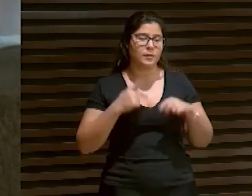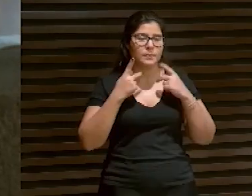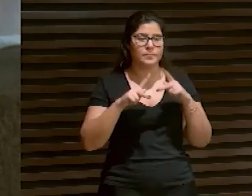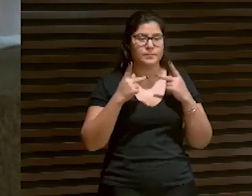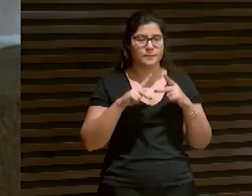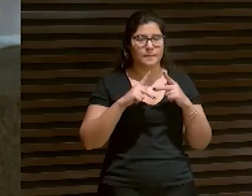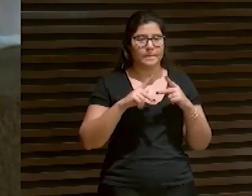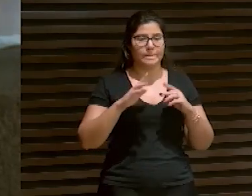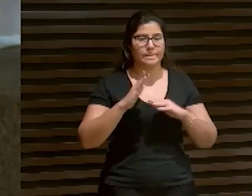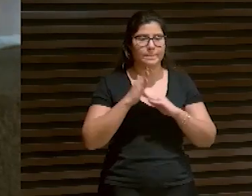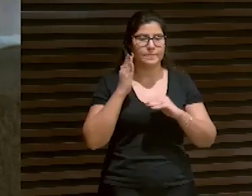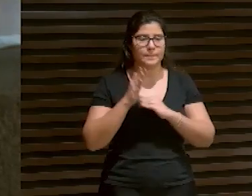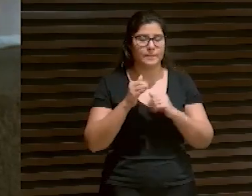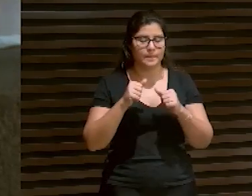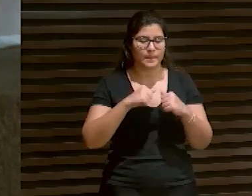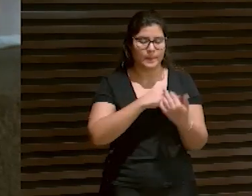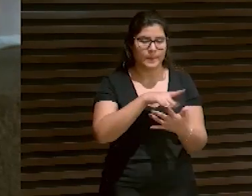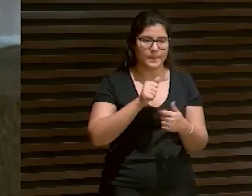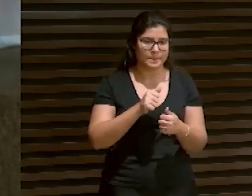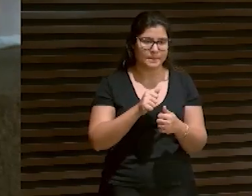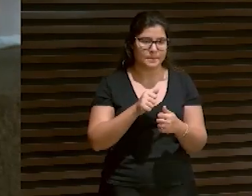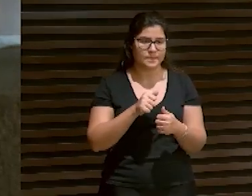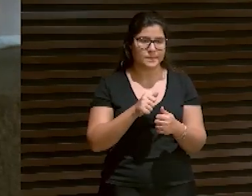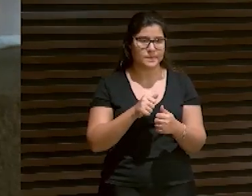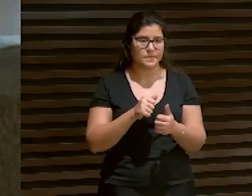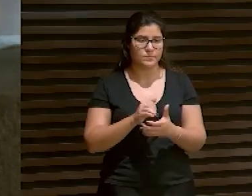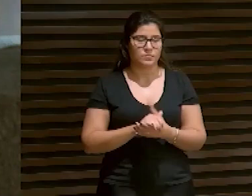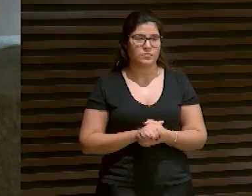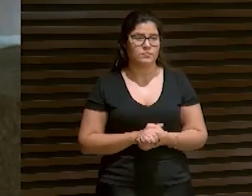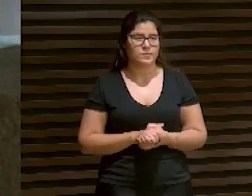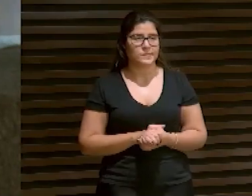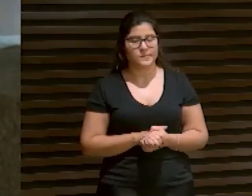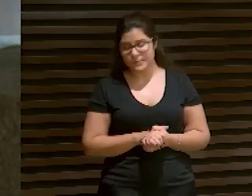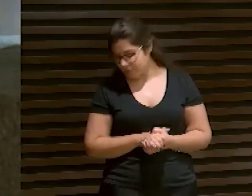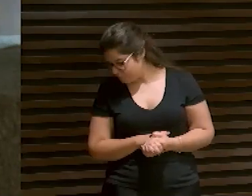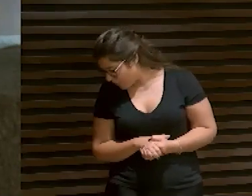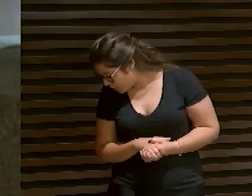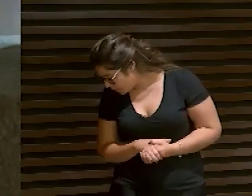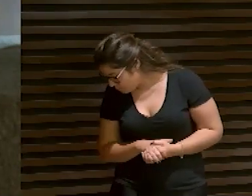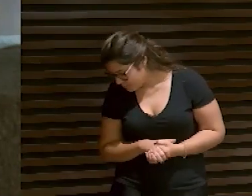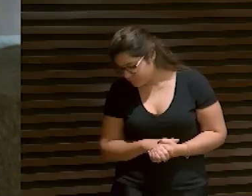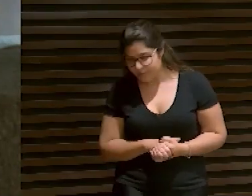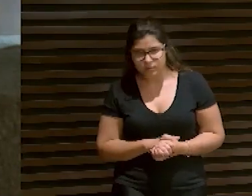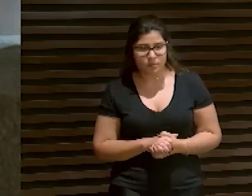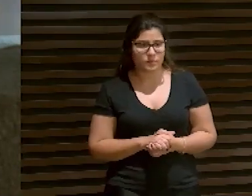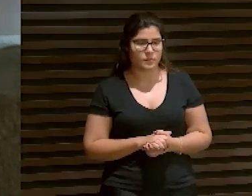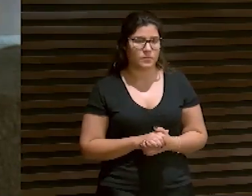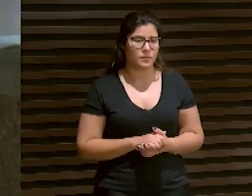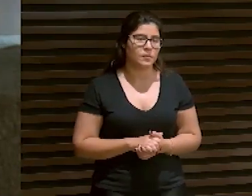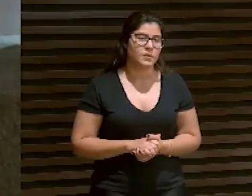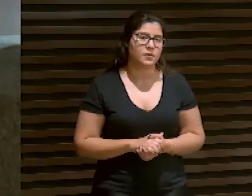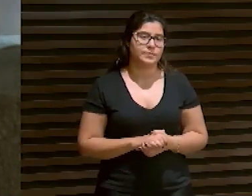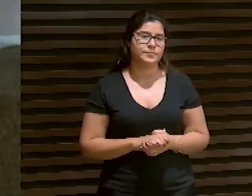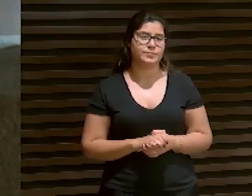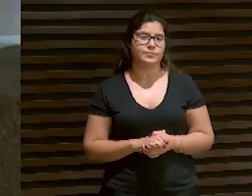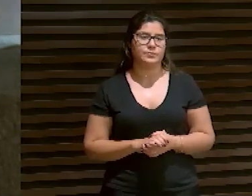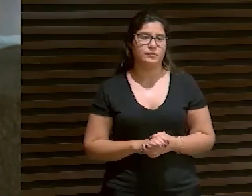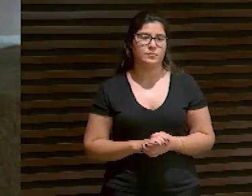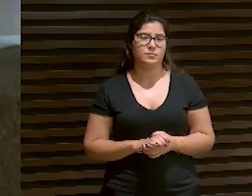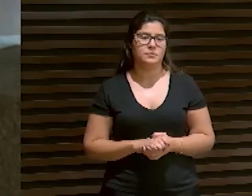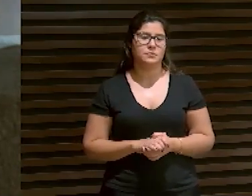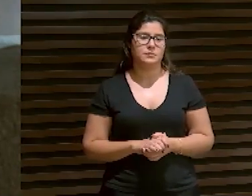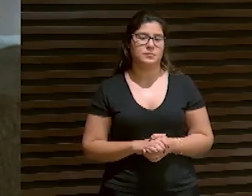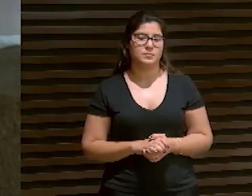mundo. Irmãos, Deus podia, se Ele quisesse, Jesus podia fazer com que nascessem